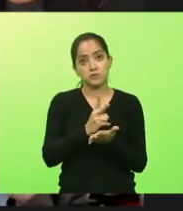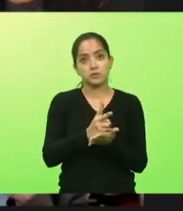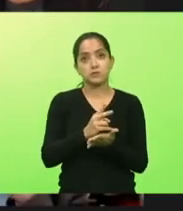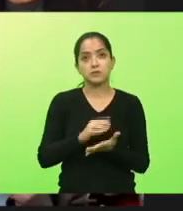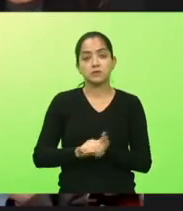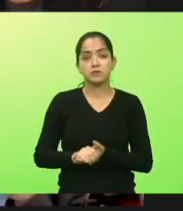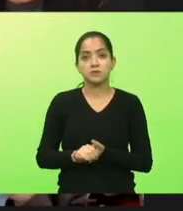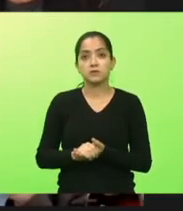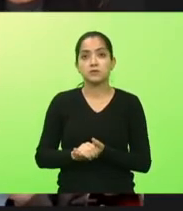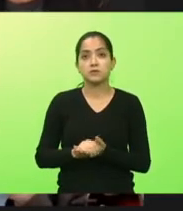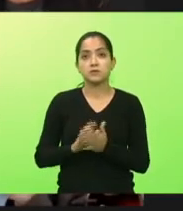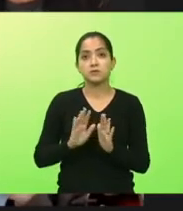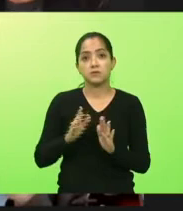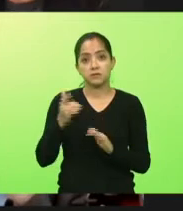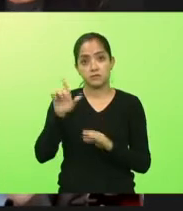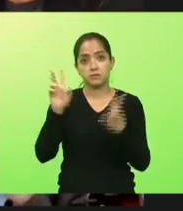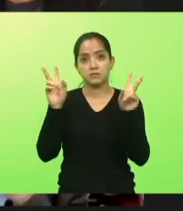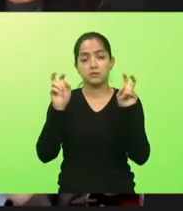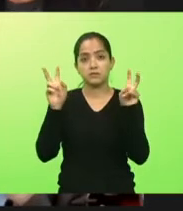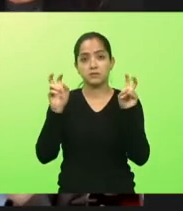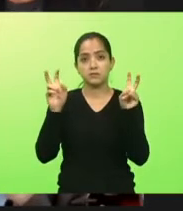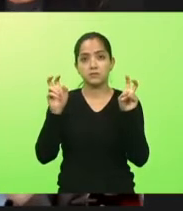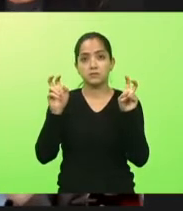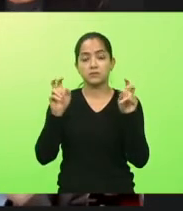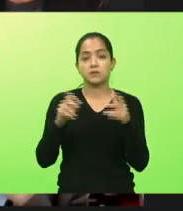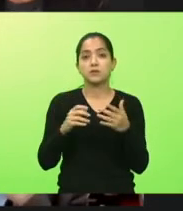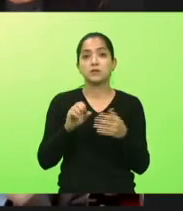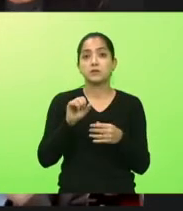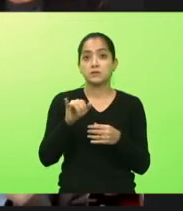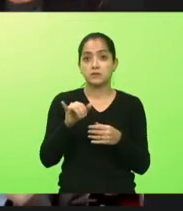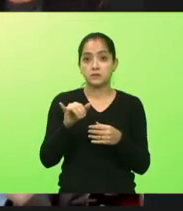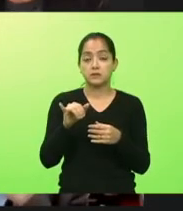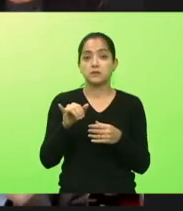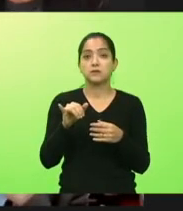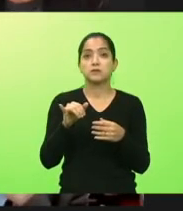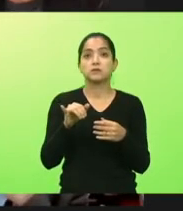tenho mais tema aqui. Caso o deputado Zé Milton venha,